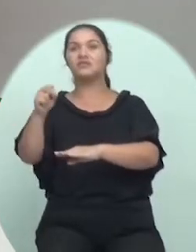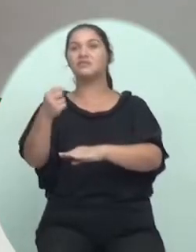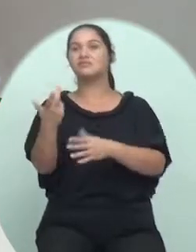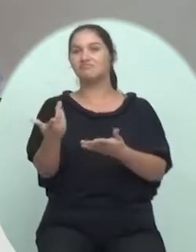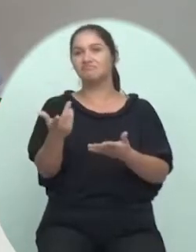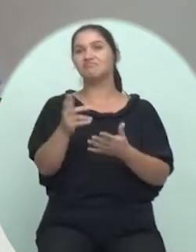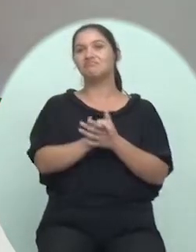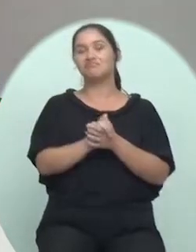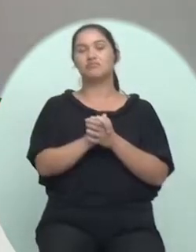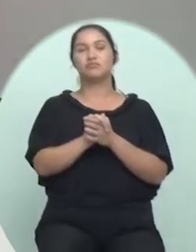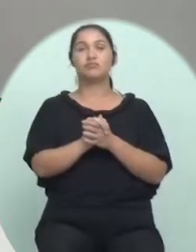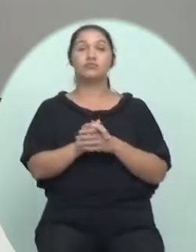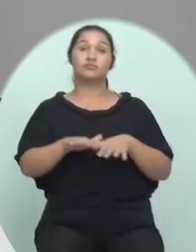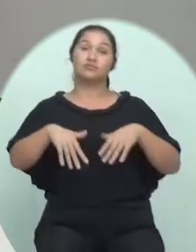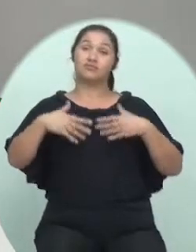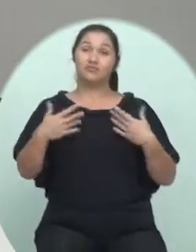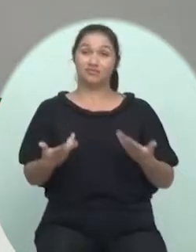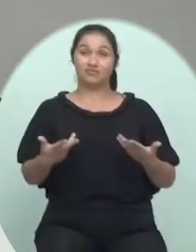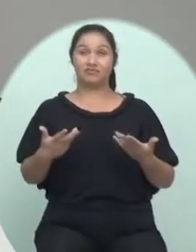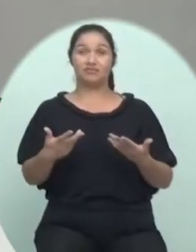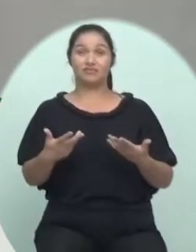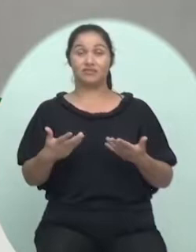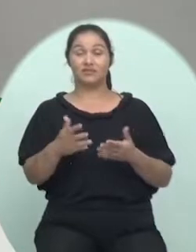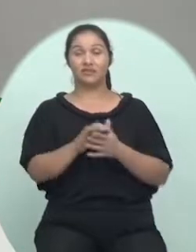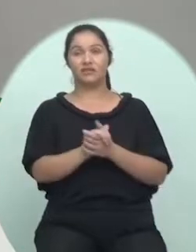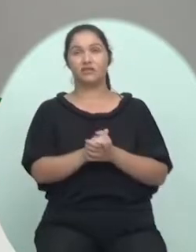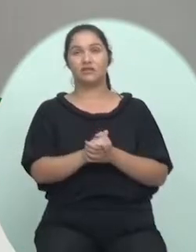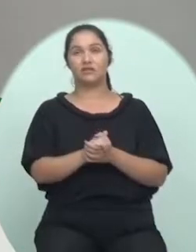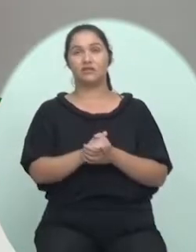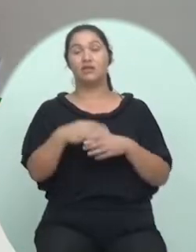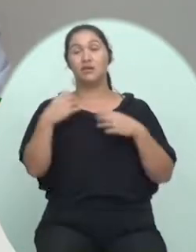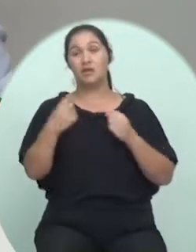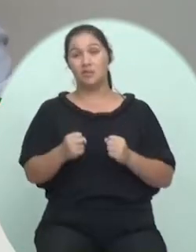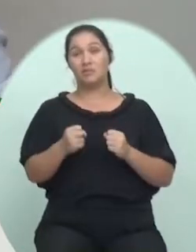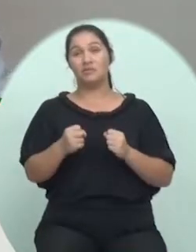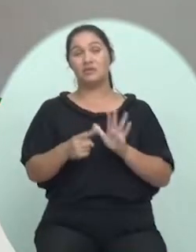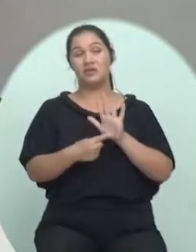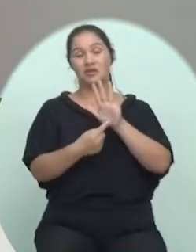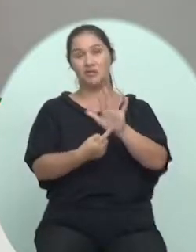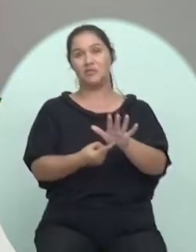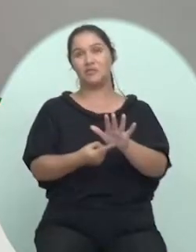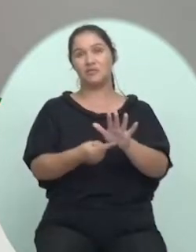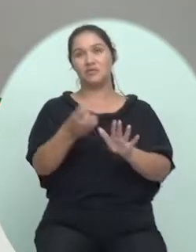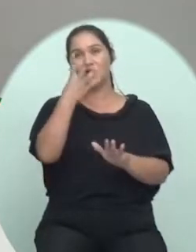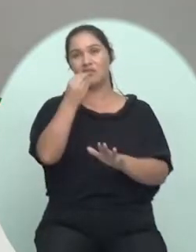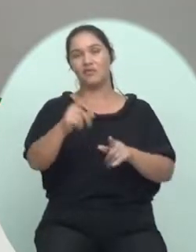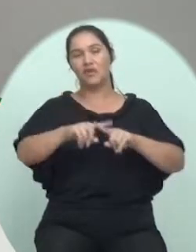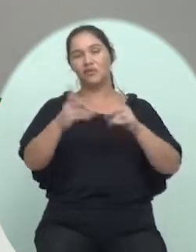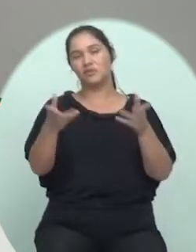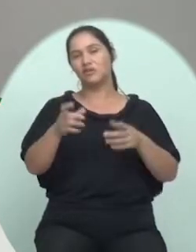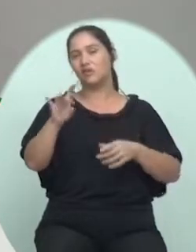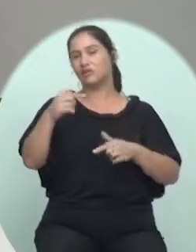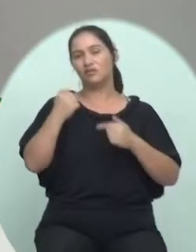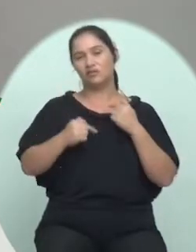capeamento. Poderia até trazer a foto, mas já como foi tratado, eu só estou trazendo para essa discussão. Outro ponto também que essa casa